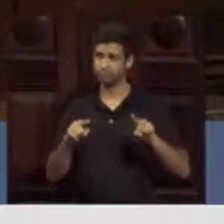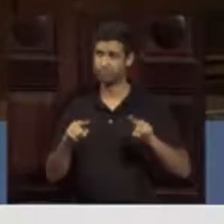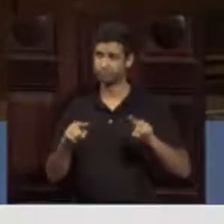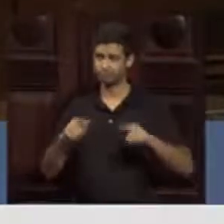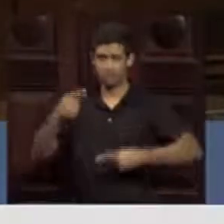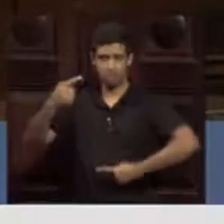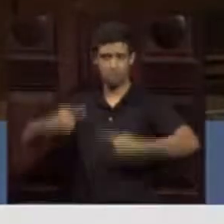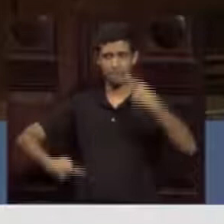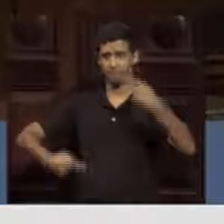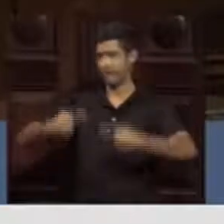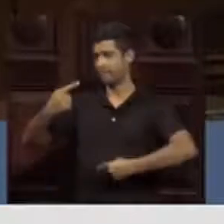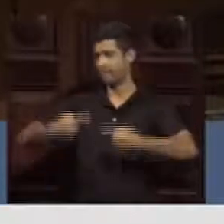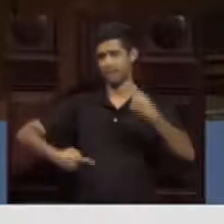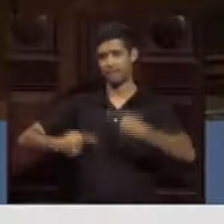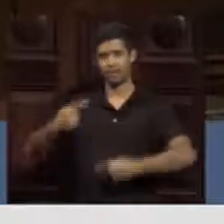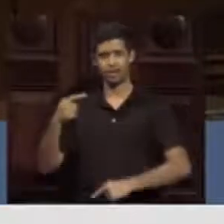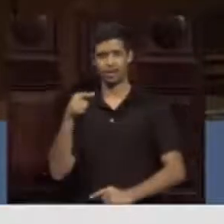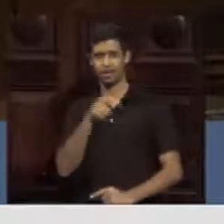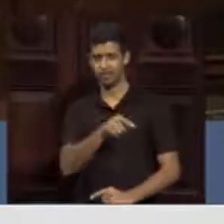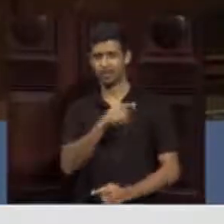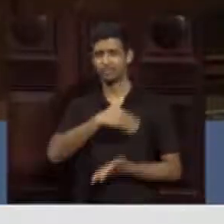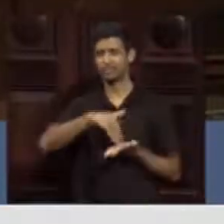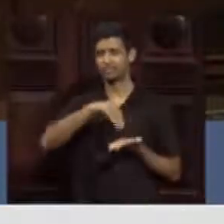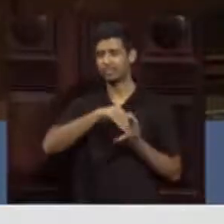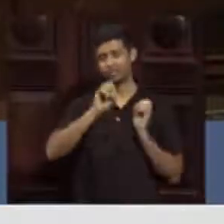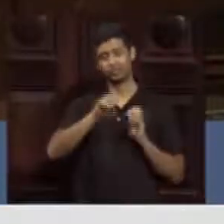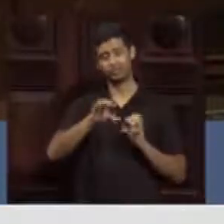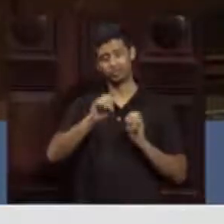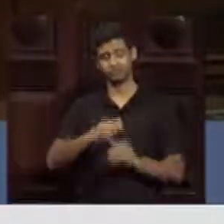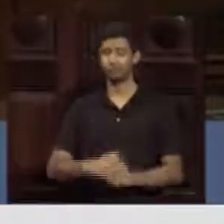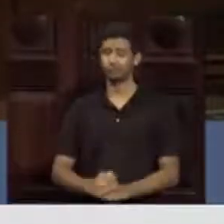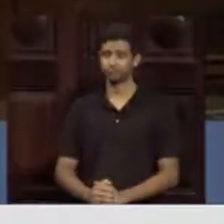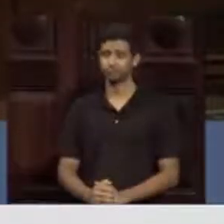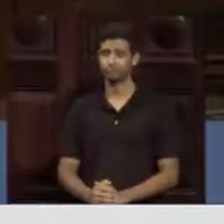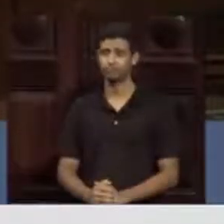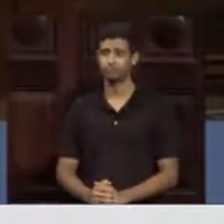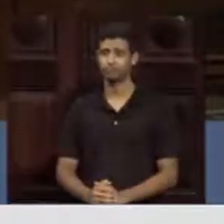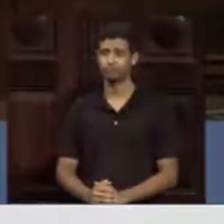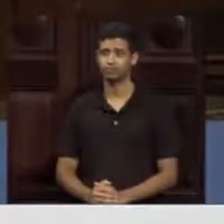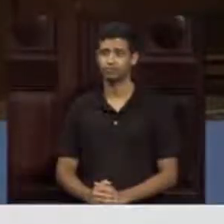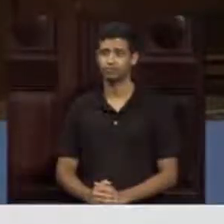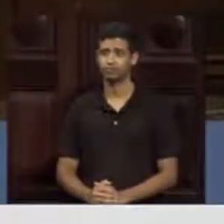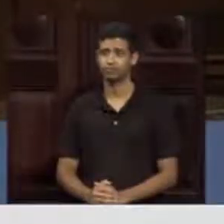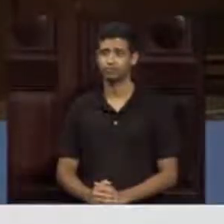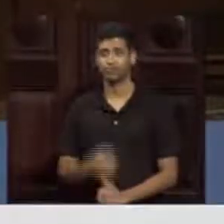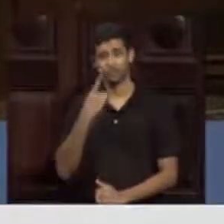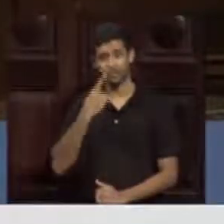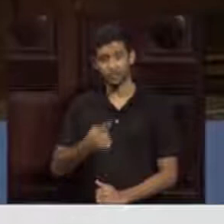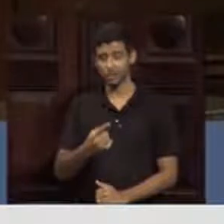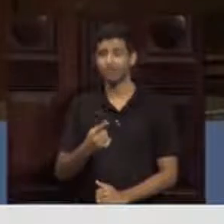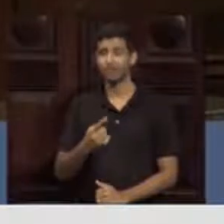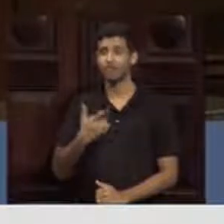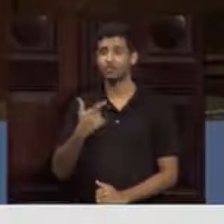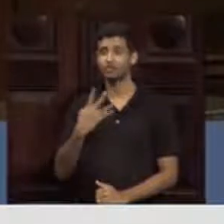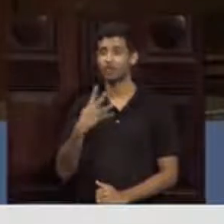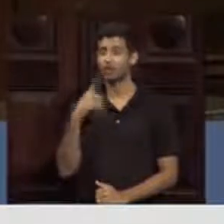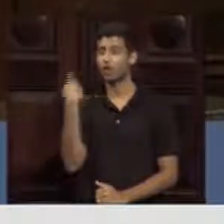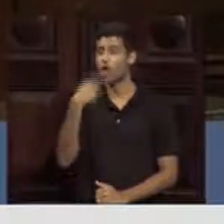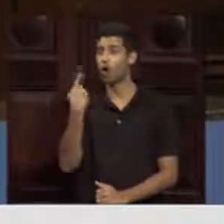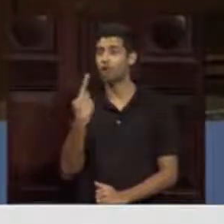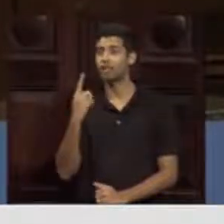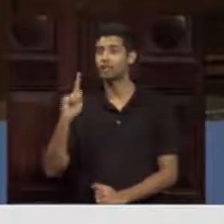transporte, de educação, que, aliás, menos de 24 horas depois de pedir